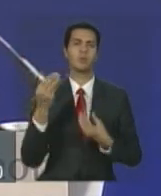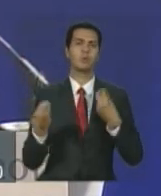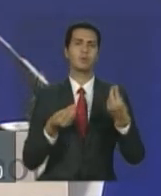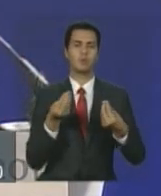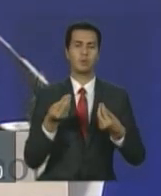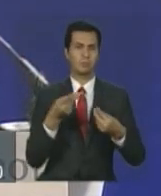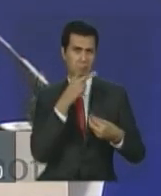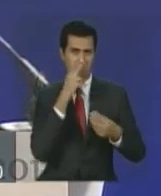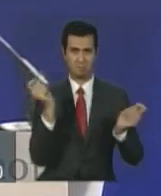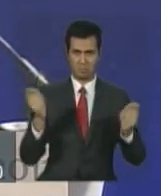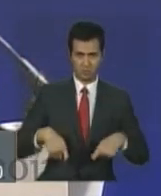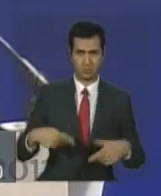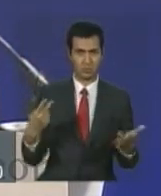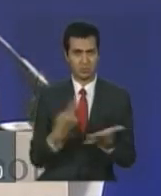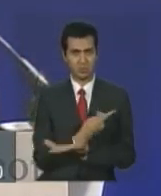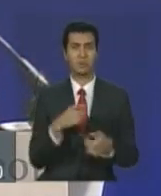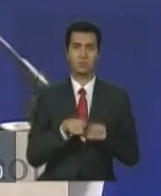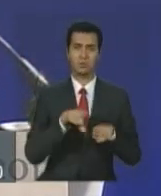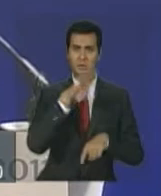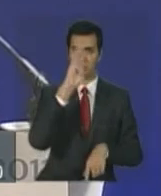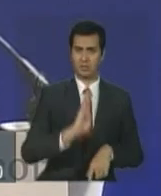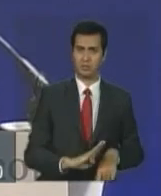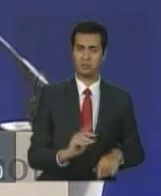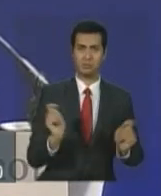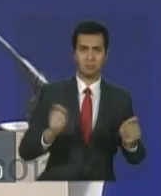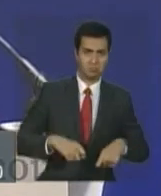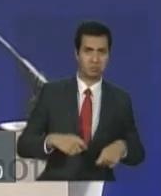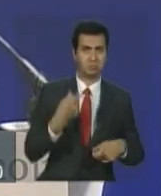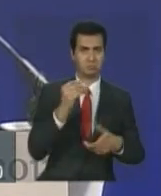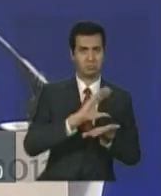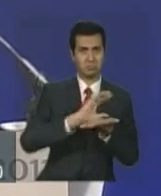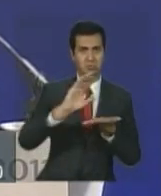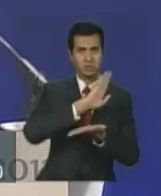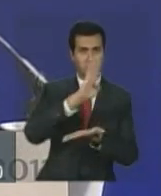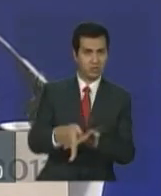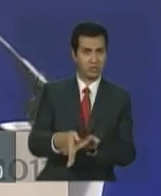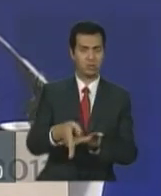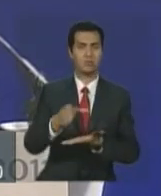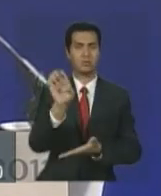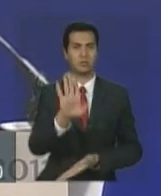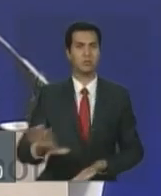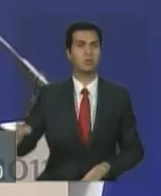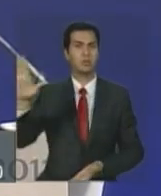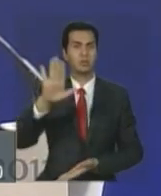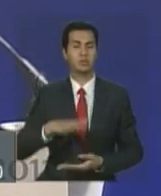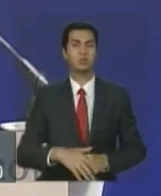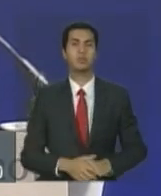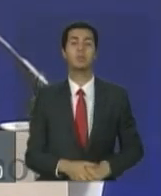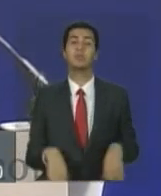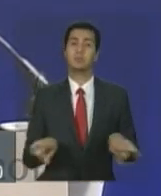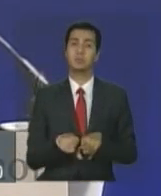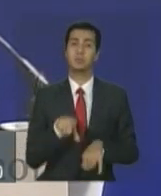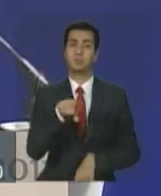Essa é uma possibilidade também no Brasil. A senhora disse há pouco que os emergentes